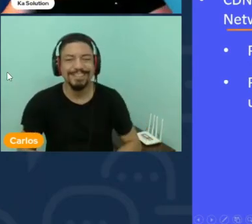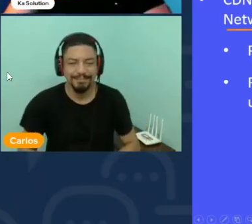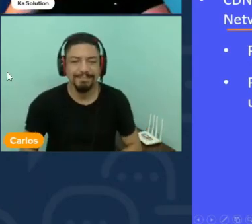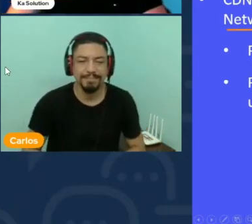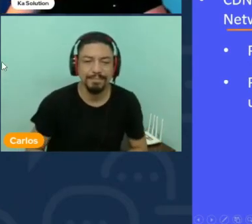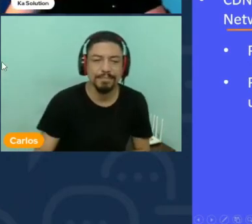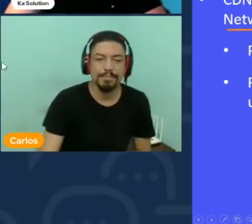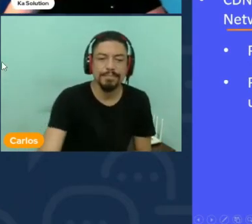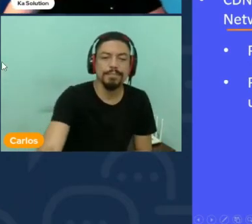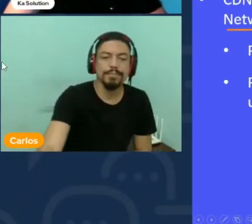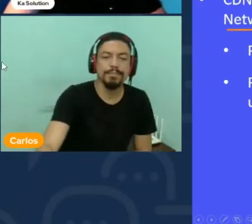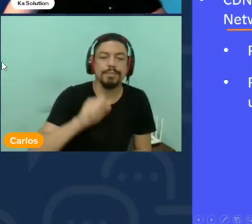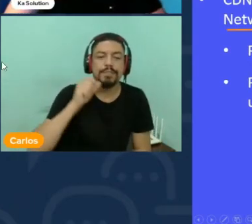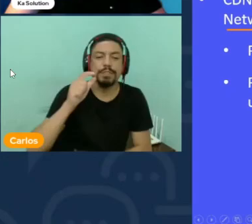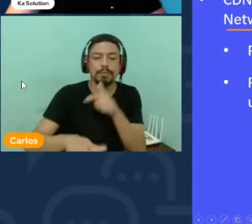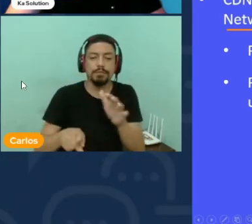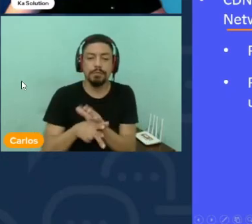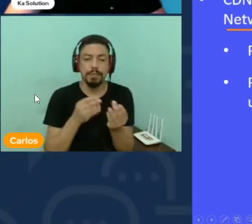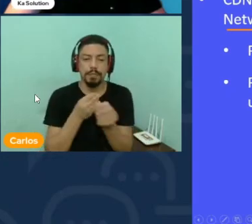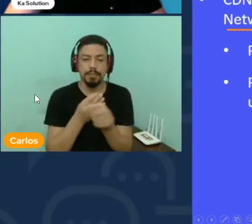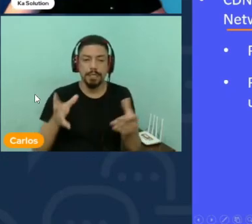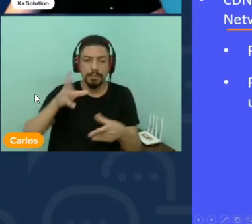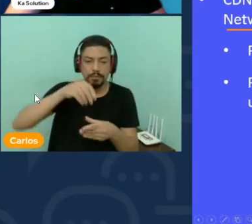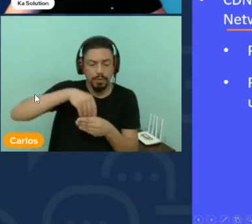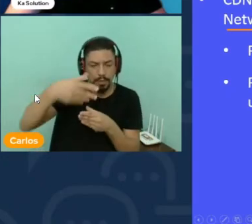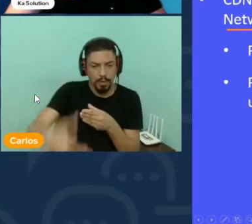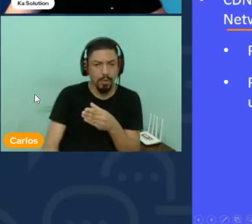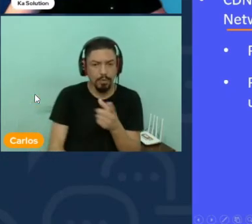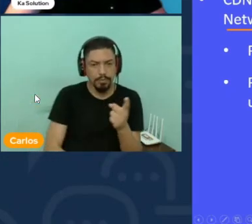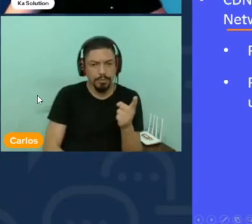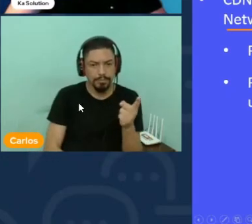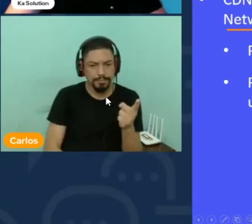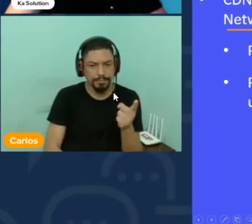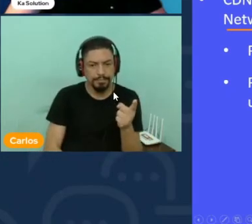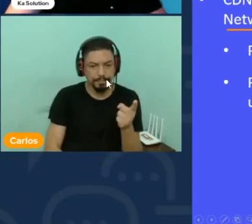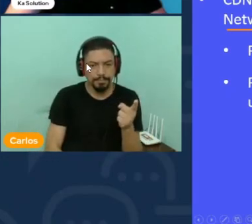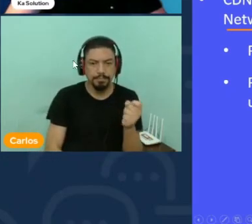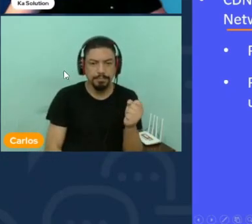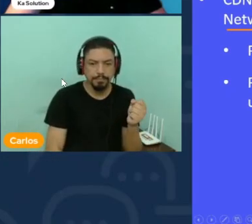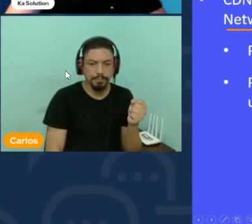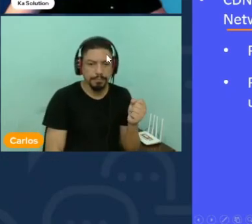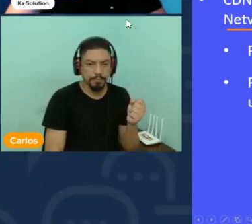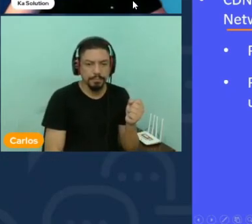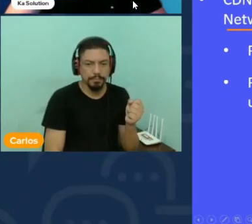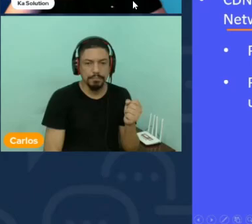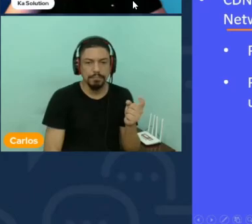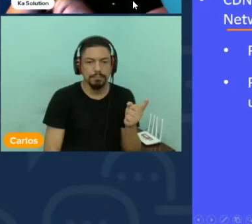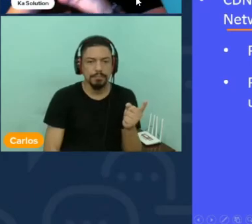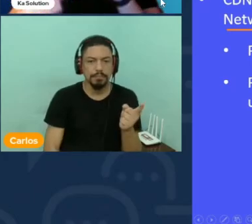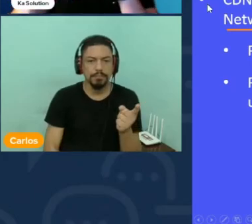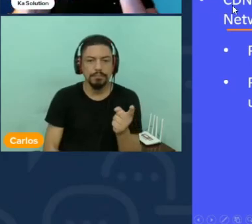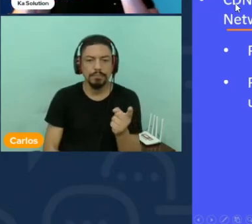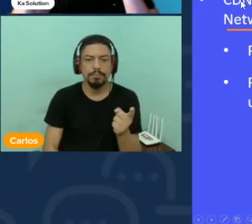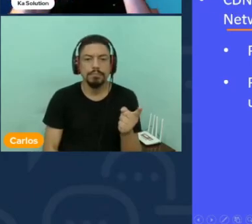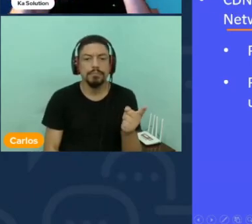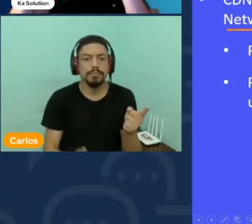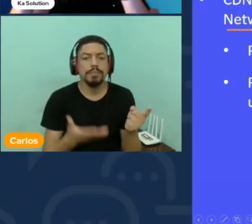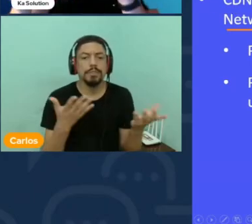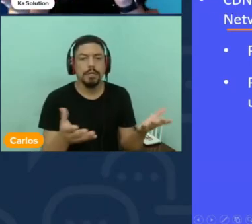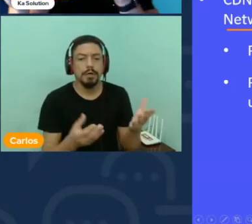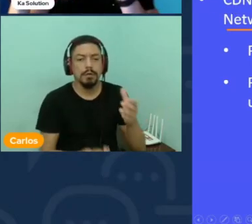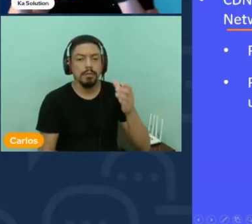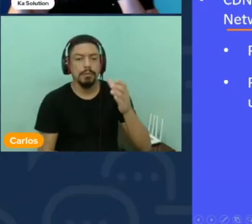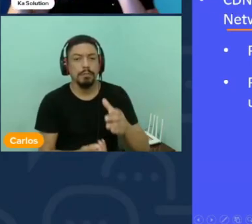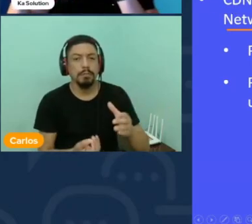um serviço de entrega de conteúdo, uma rede de entrega de conteúdo. Então, produzir o